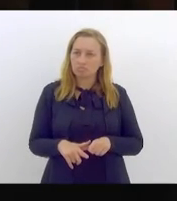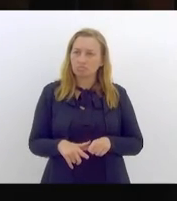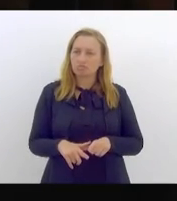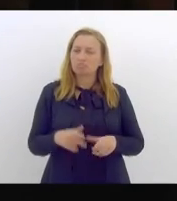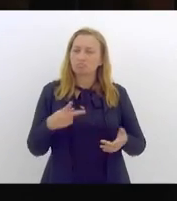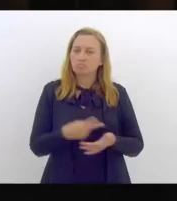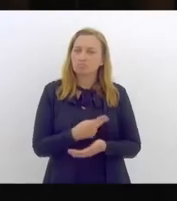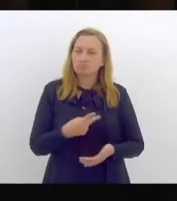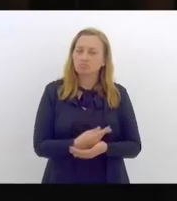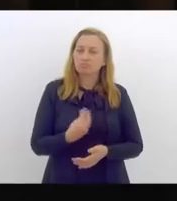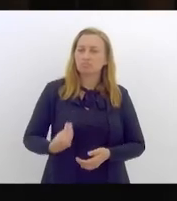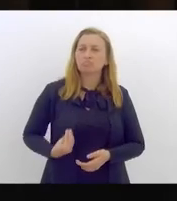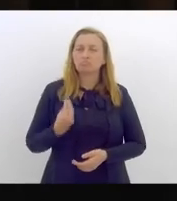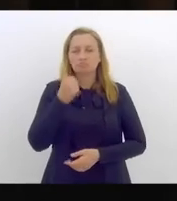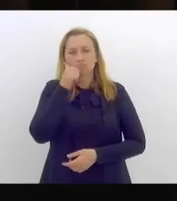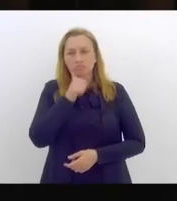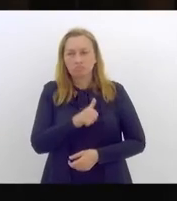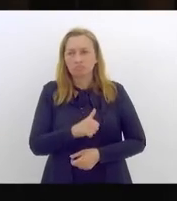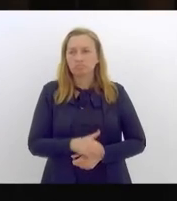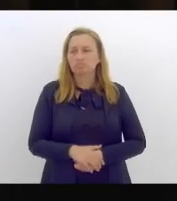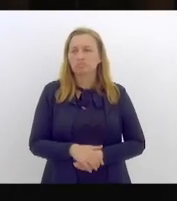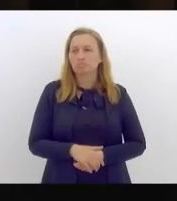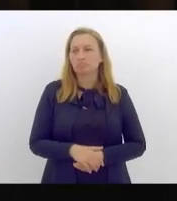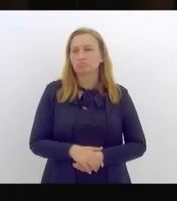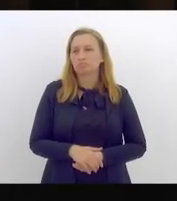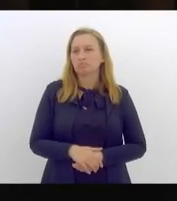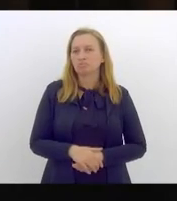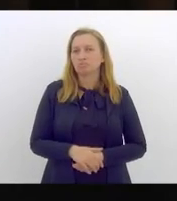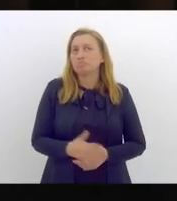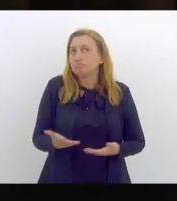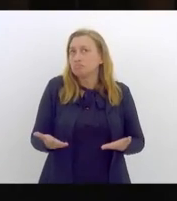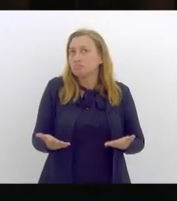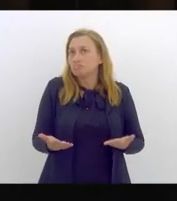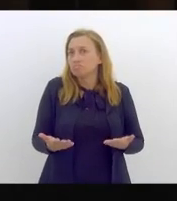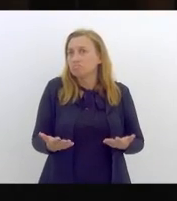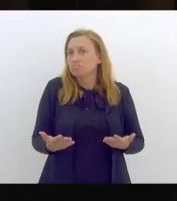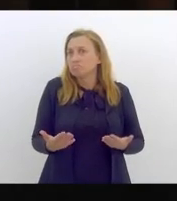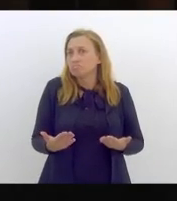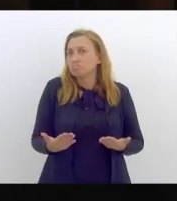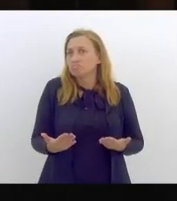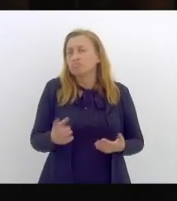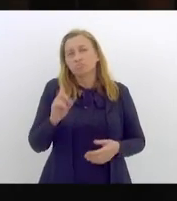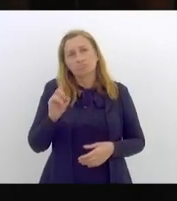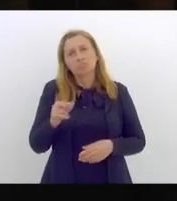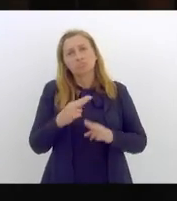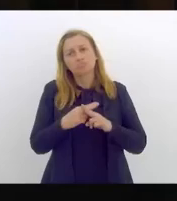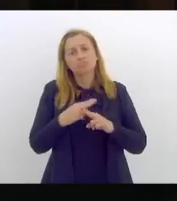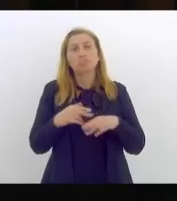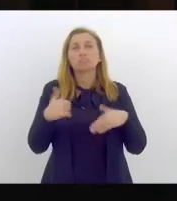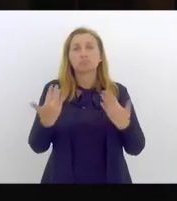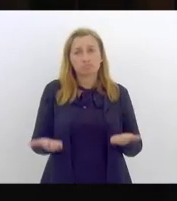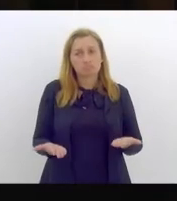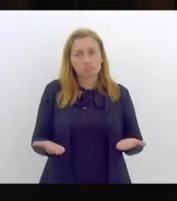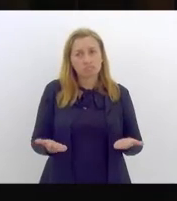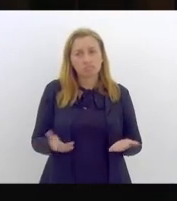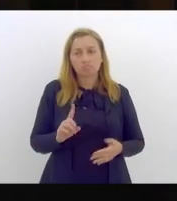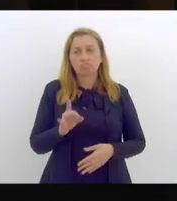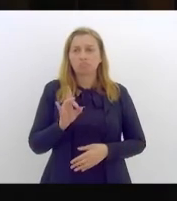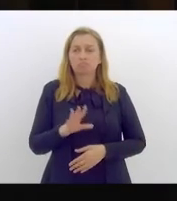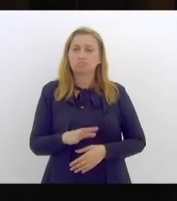negligência sobre a vida das mulheres num aparato público como é a Caixa. Então, não